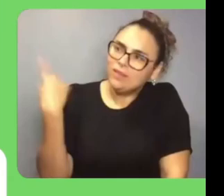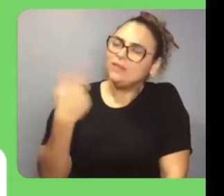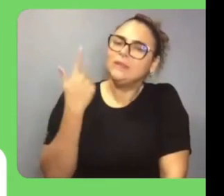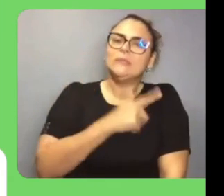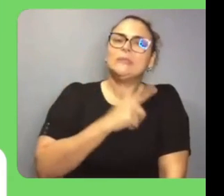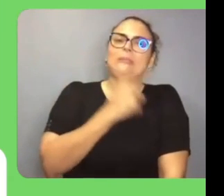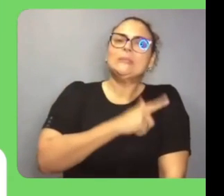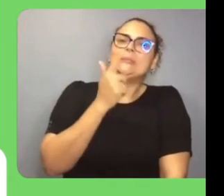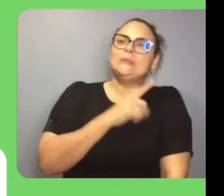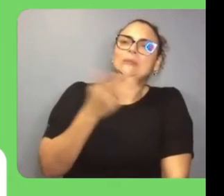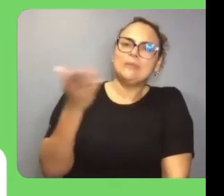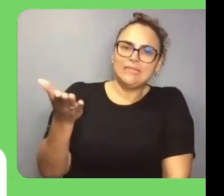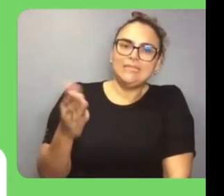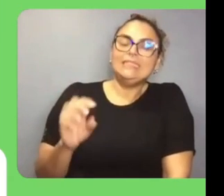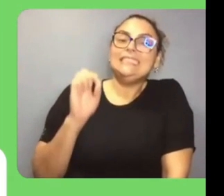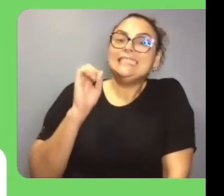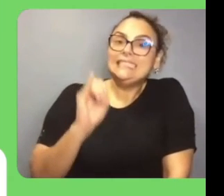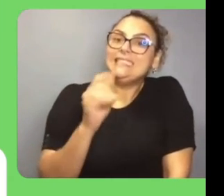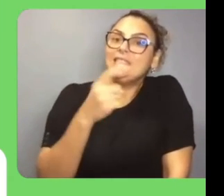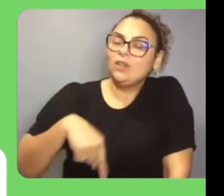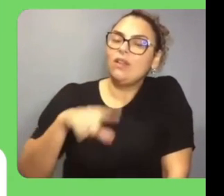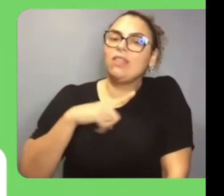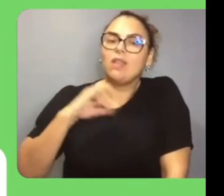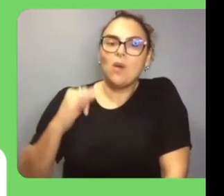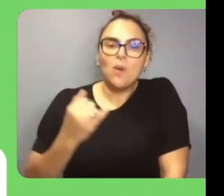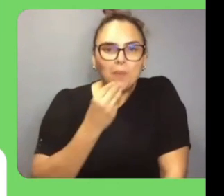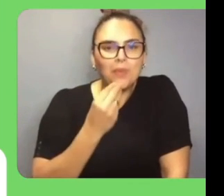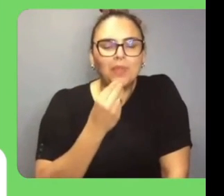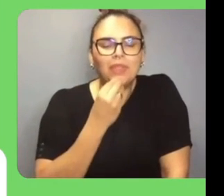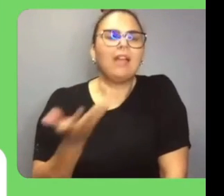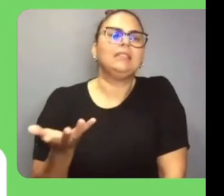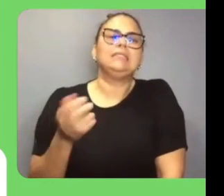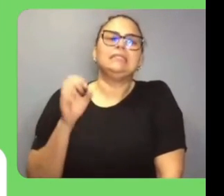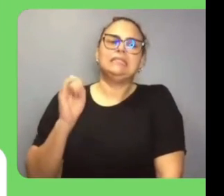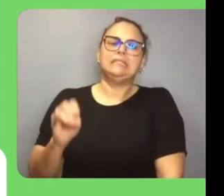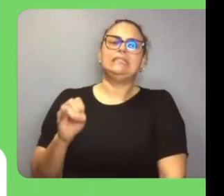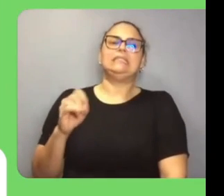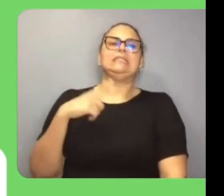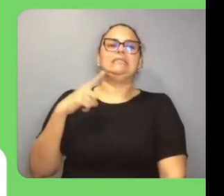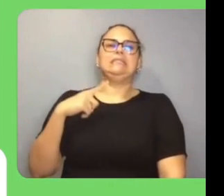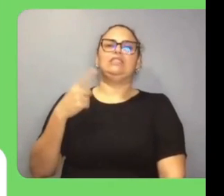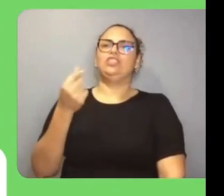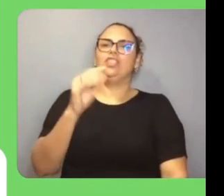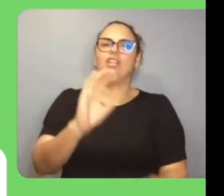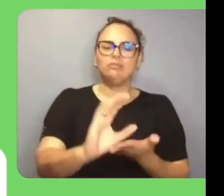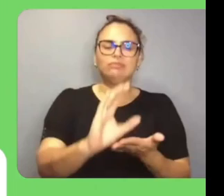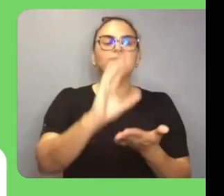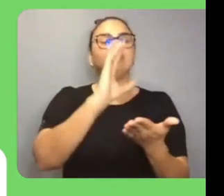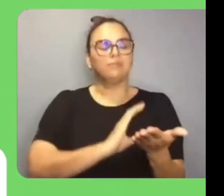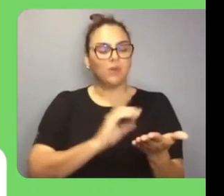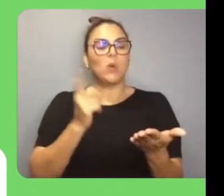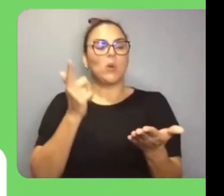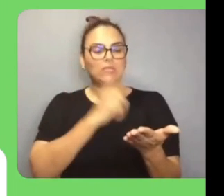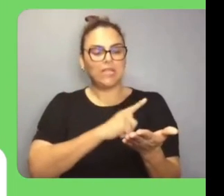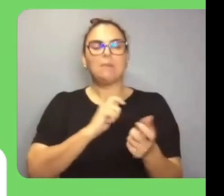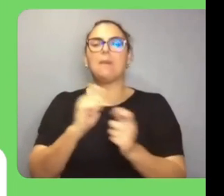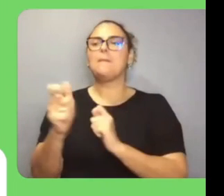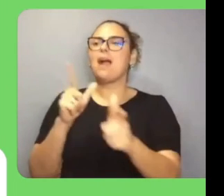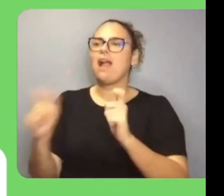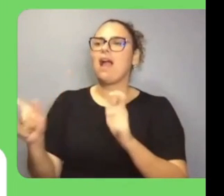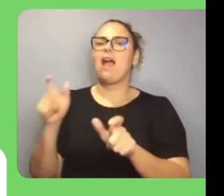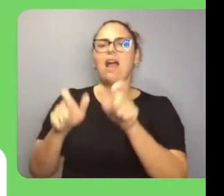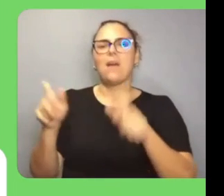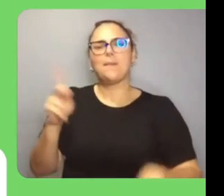que a gente faz quando a gente acessa, quando a gente consegue acessar minimamente uma verba decente para conseguir remunerar os professores.